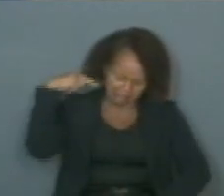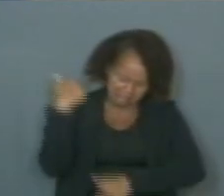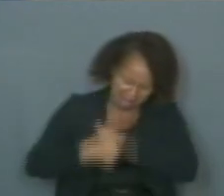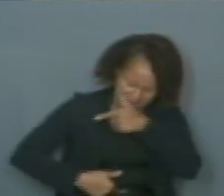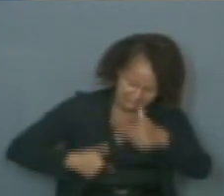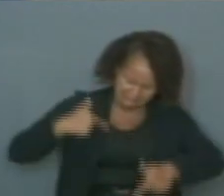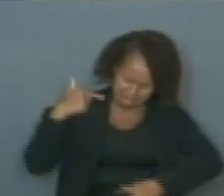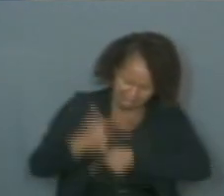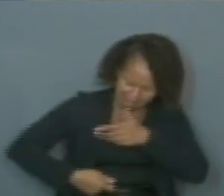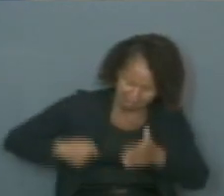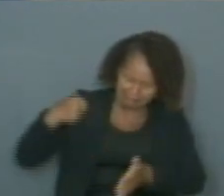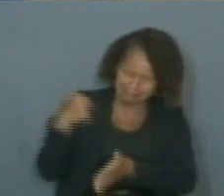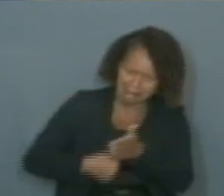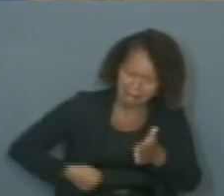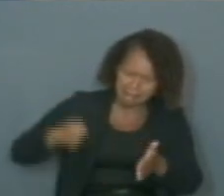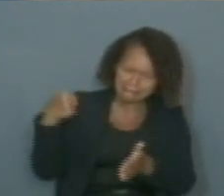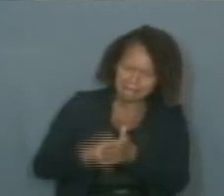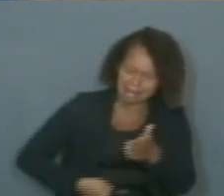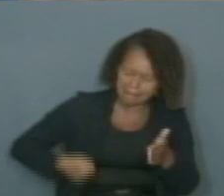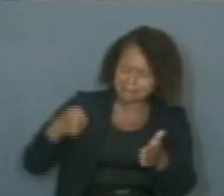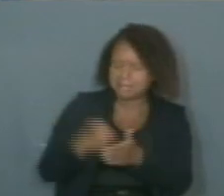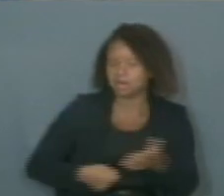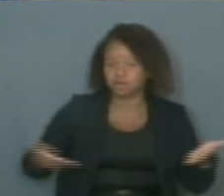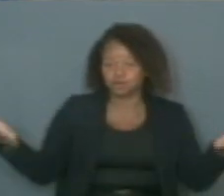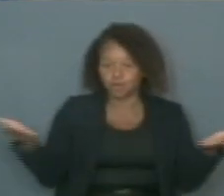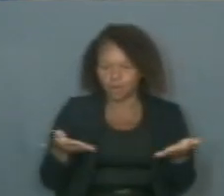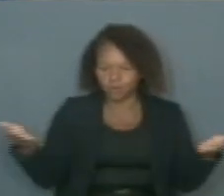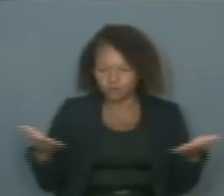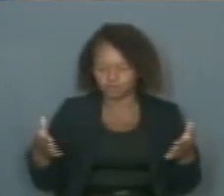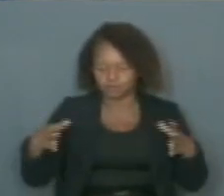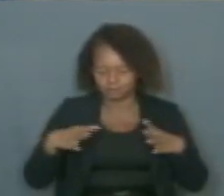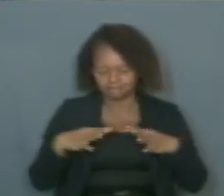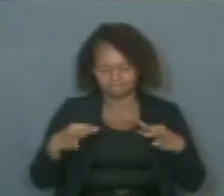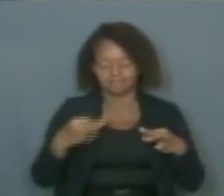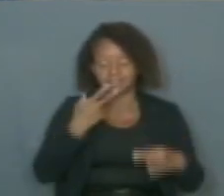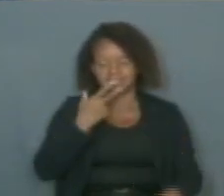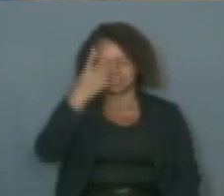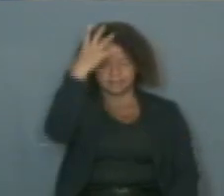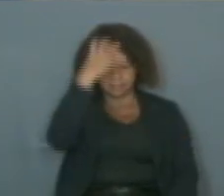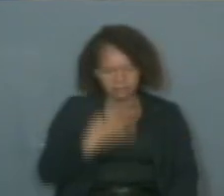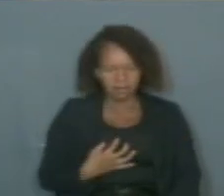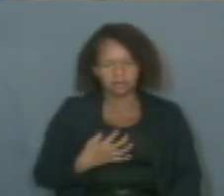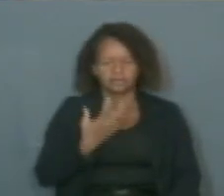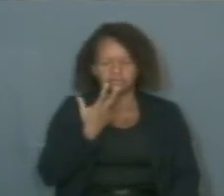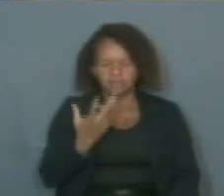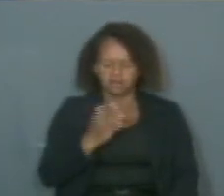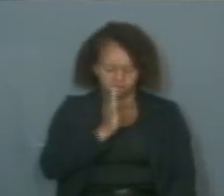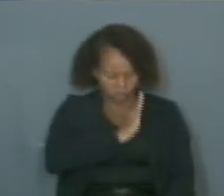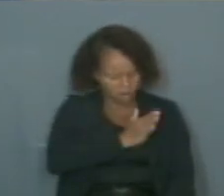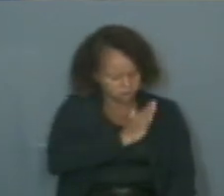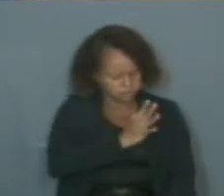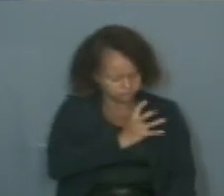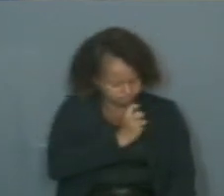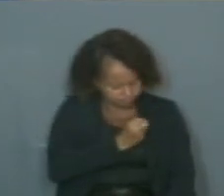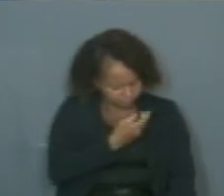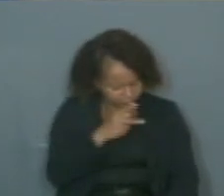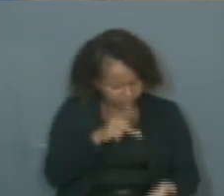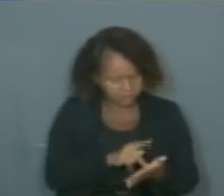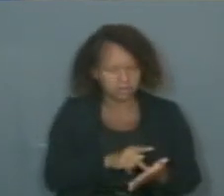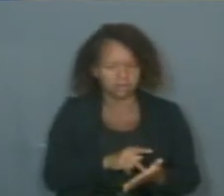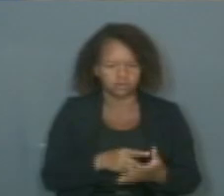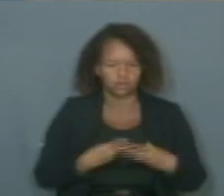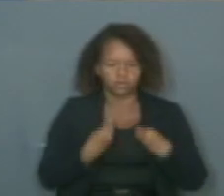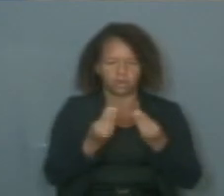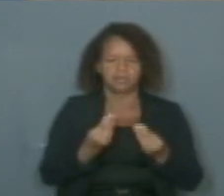muito, que batalhou muito. E hoje eu digo com toda sinceridade, falando do coração, eu dou a